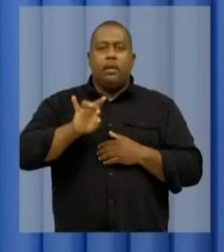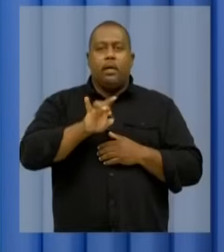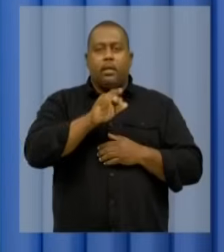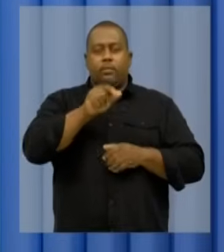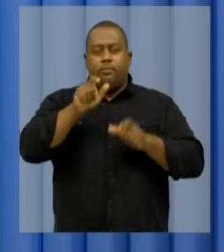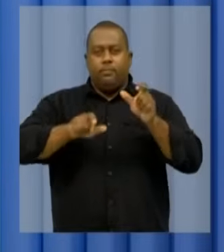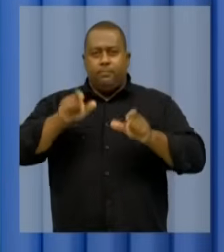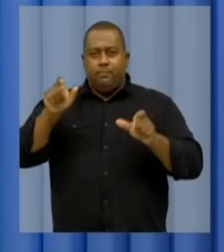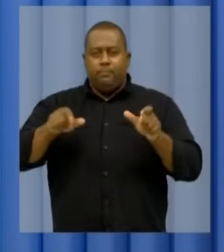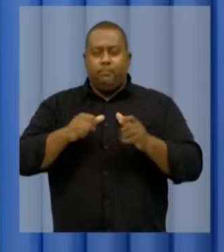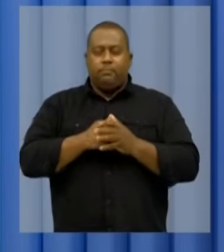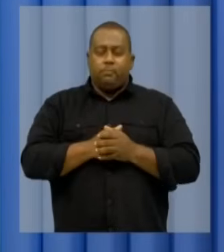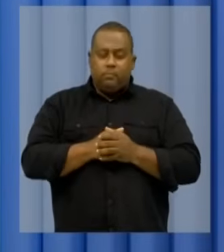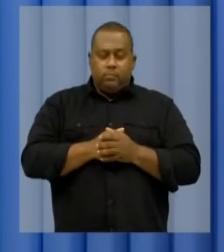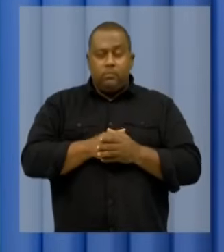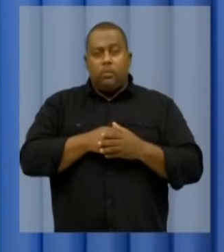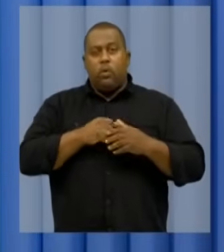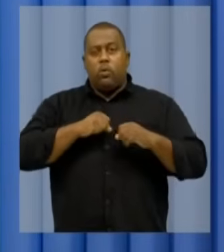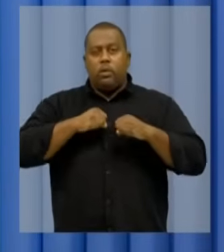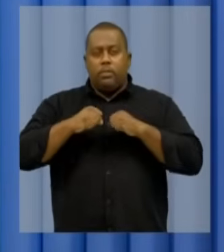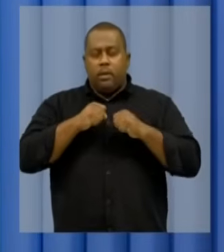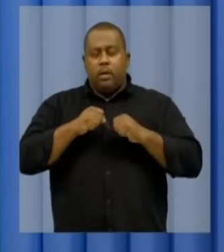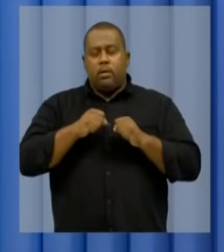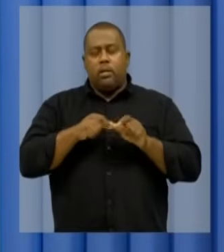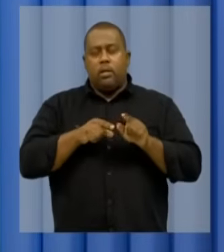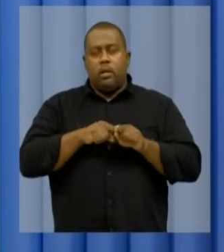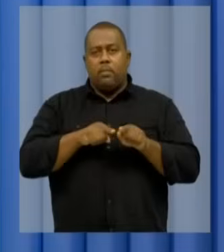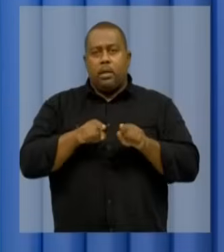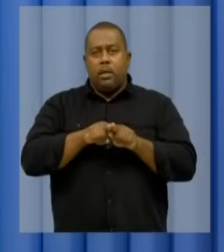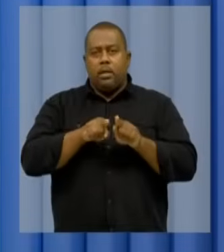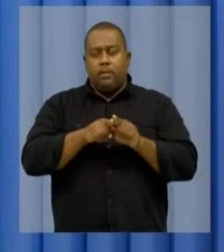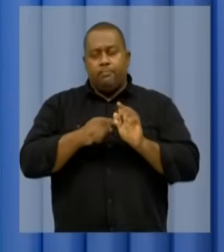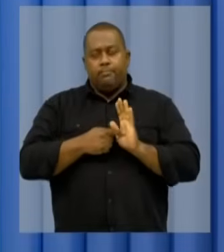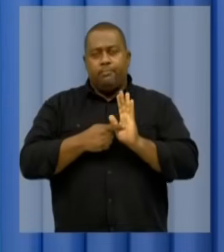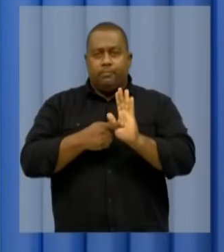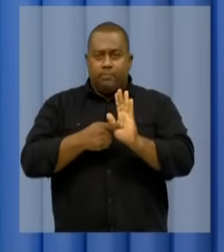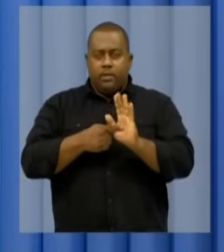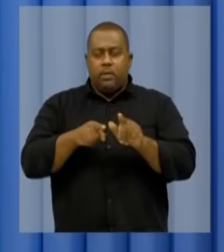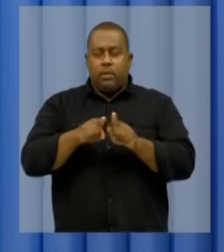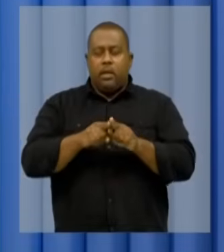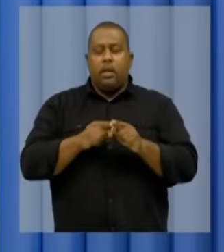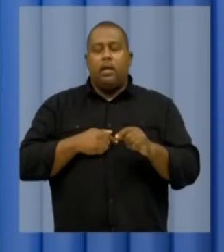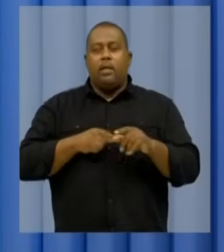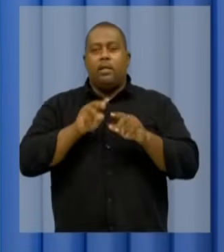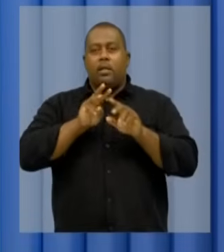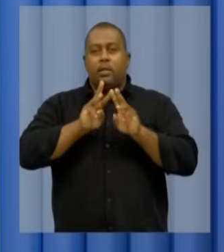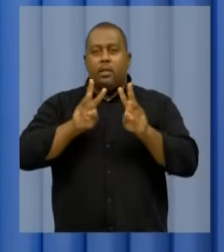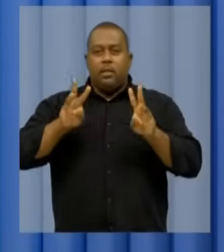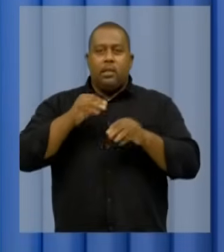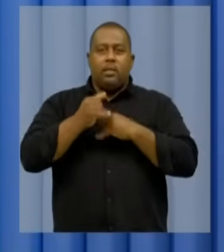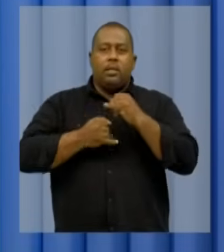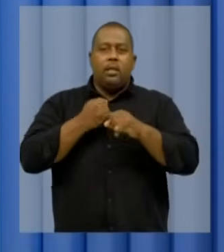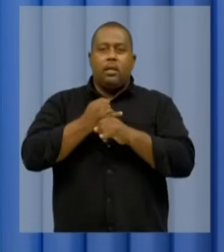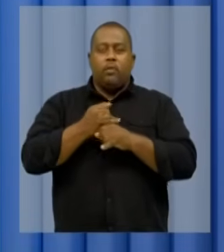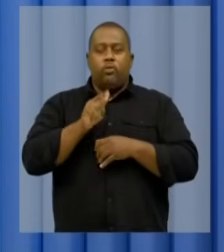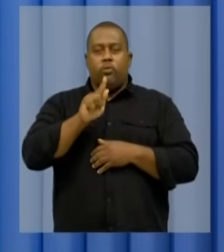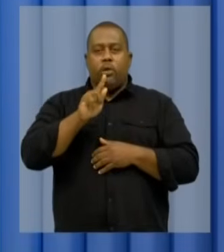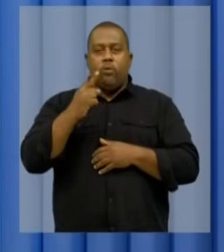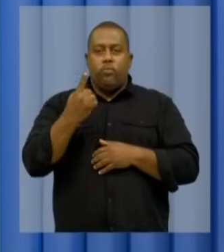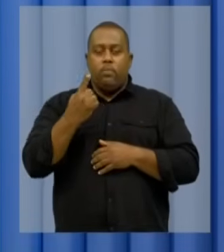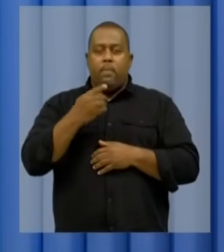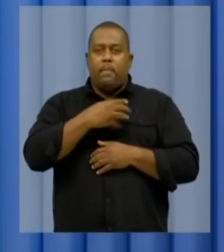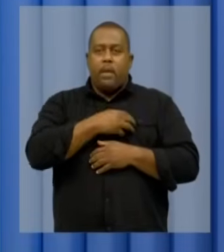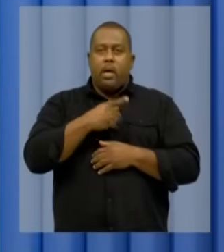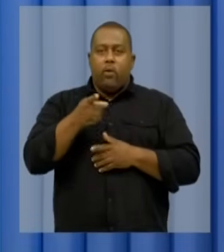deles. O debate está sendo transmitido também pelo G1 Bahia. Vamos agora